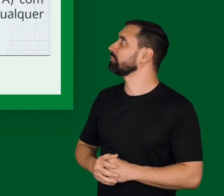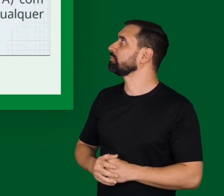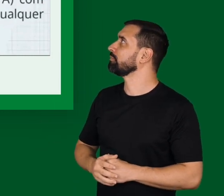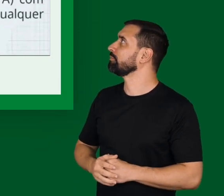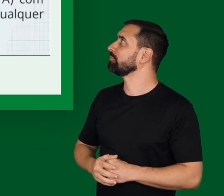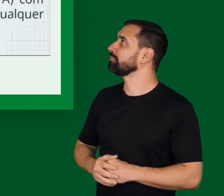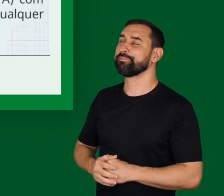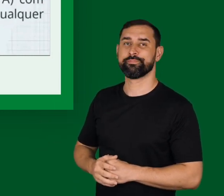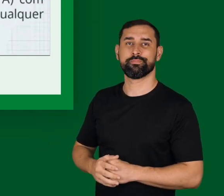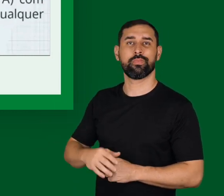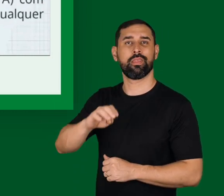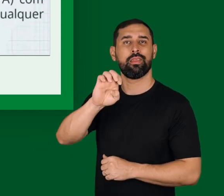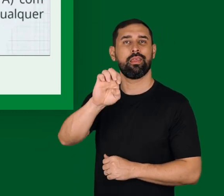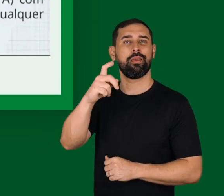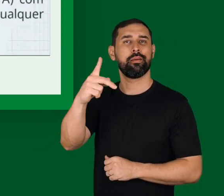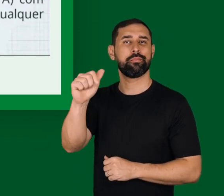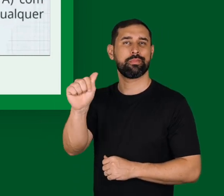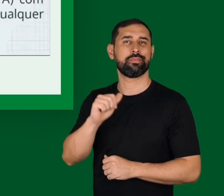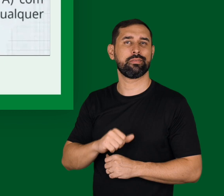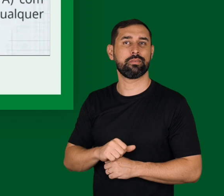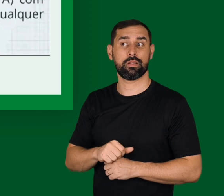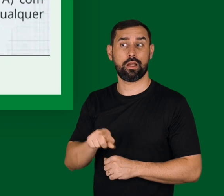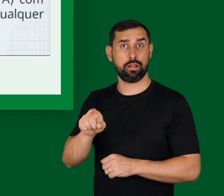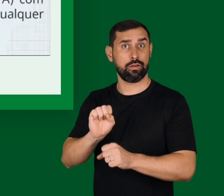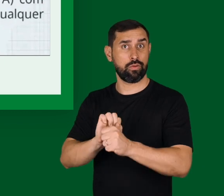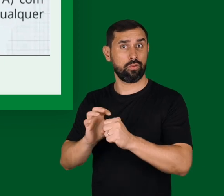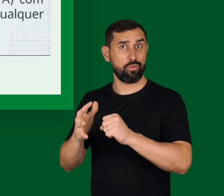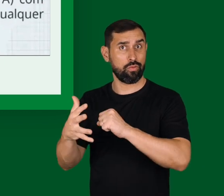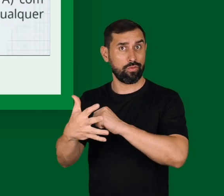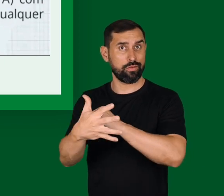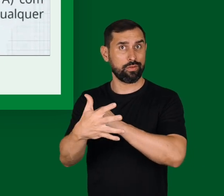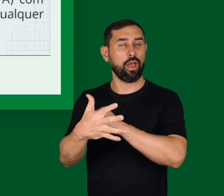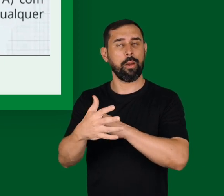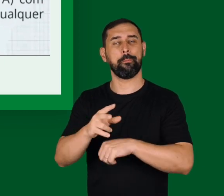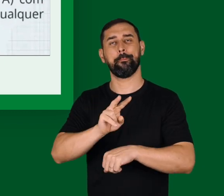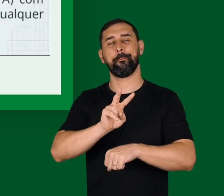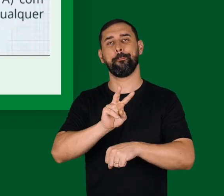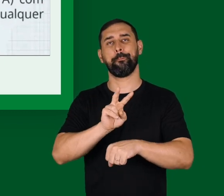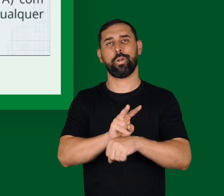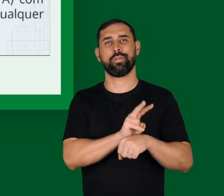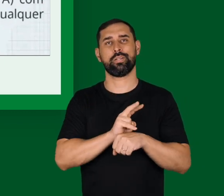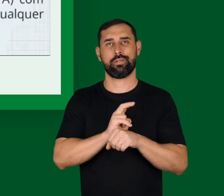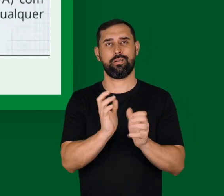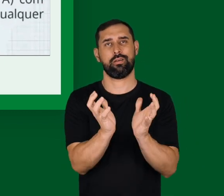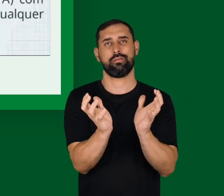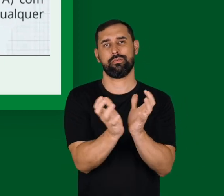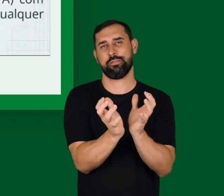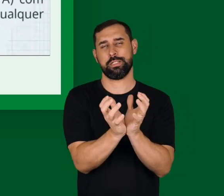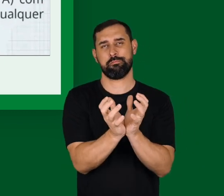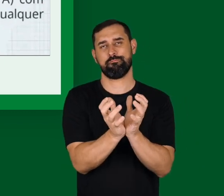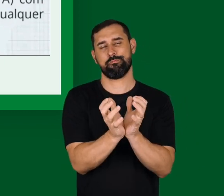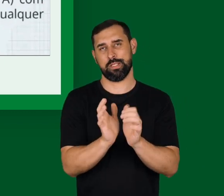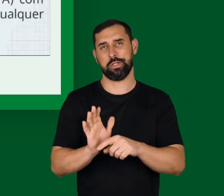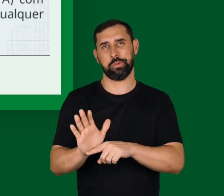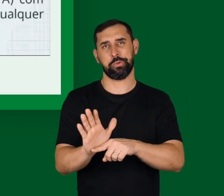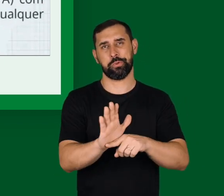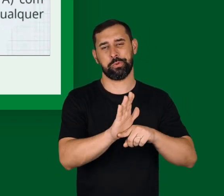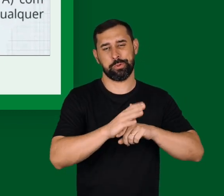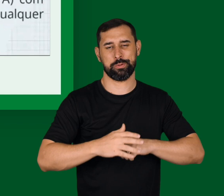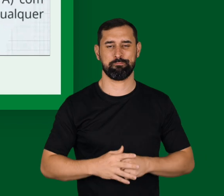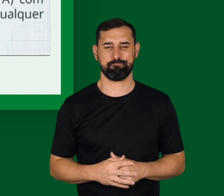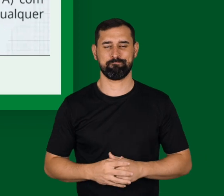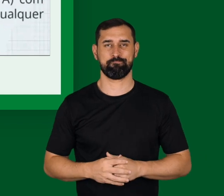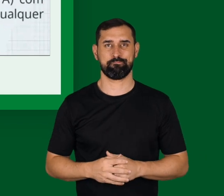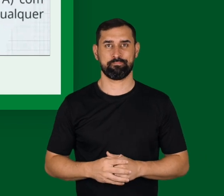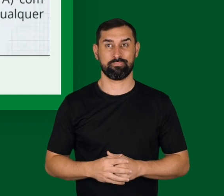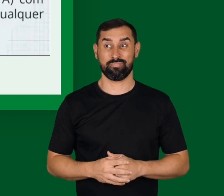que vai ser utilizado nessas crianças, né, com Covid-19, numa tentativa de proteger a equipe, tá?